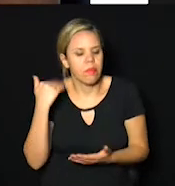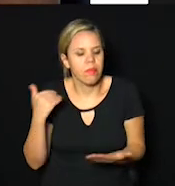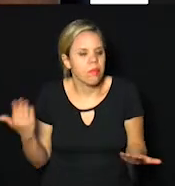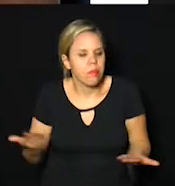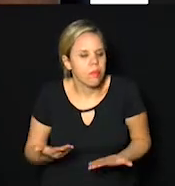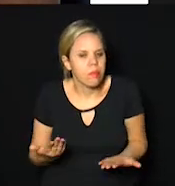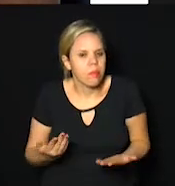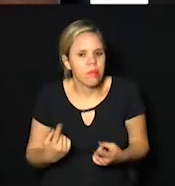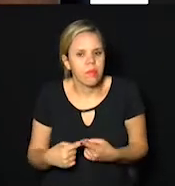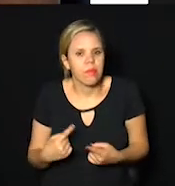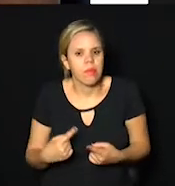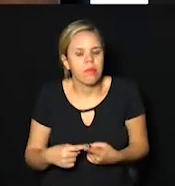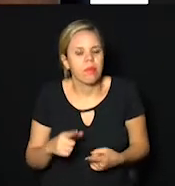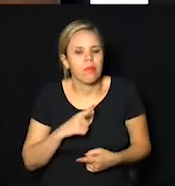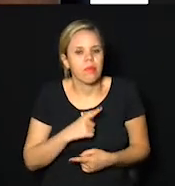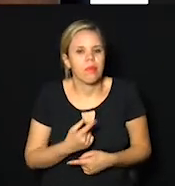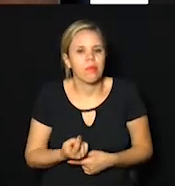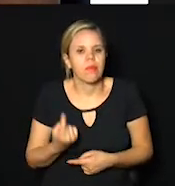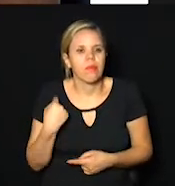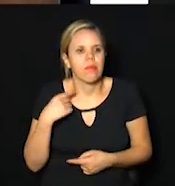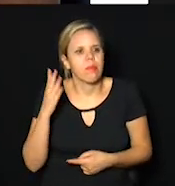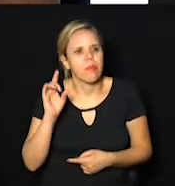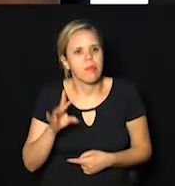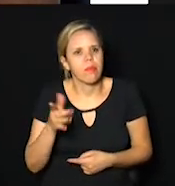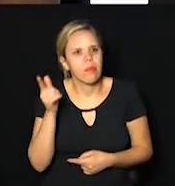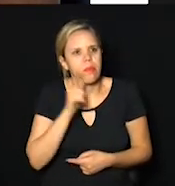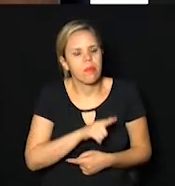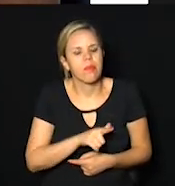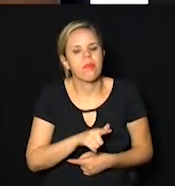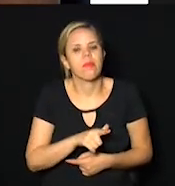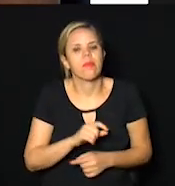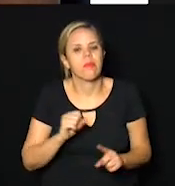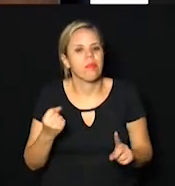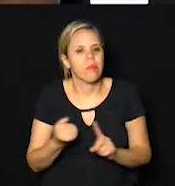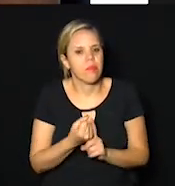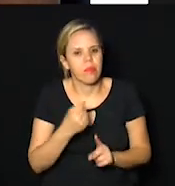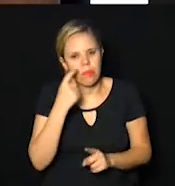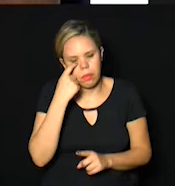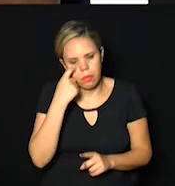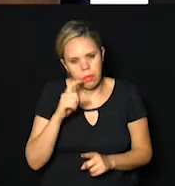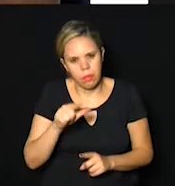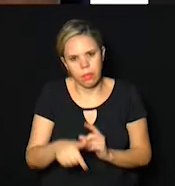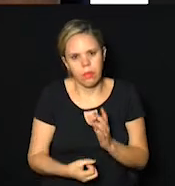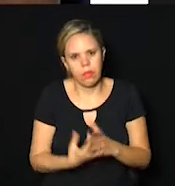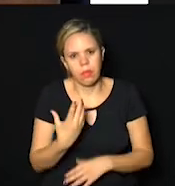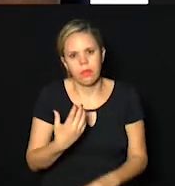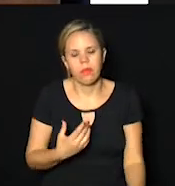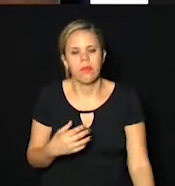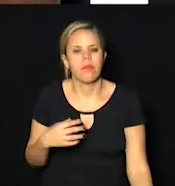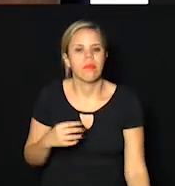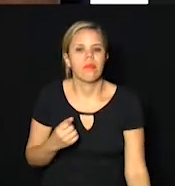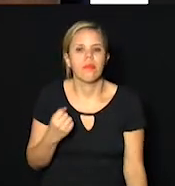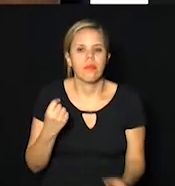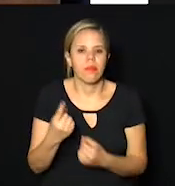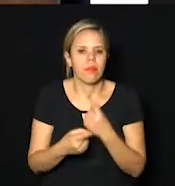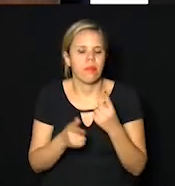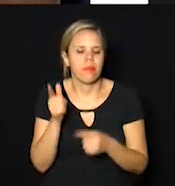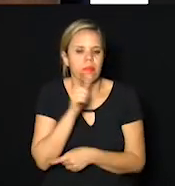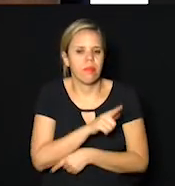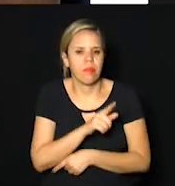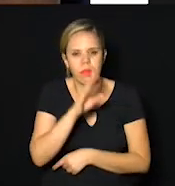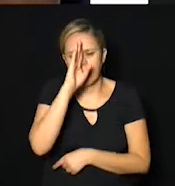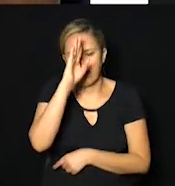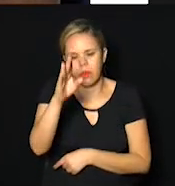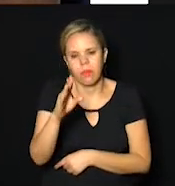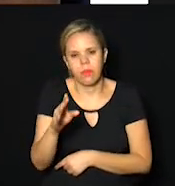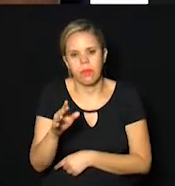porque a gente só consegue observar o fato social depois que ele acontece. É muito raro a gente conseguir, principalmente